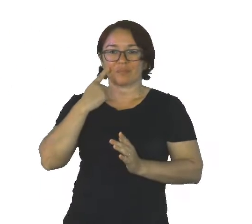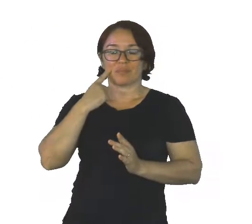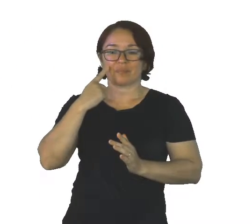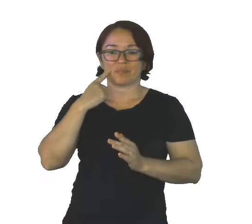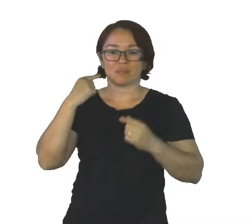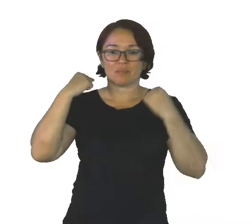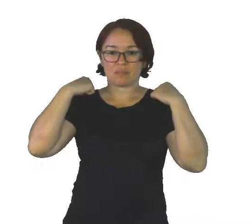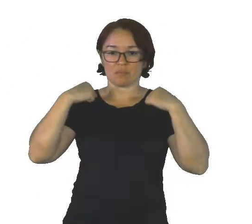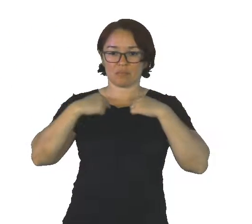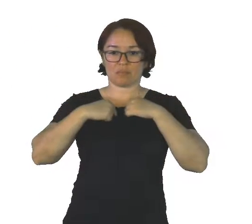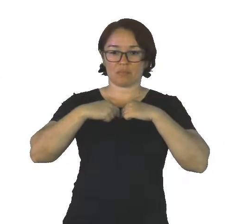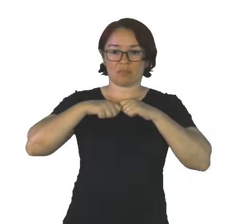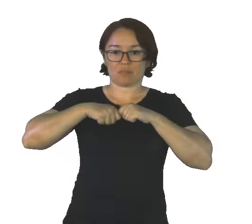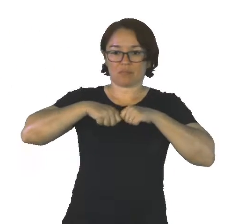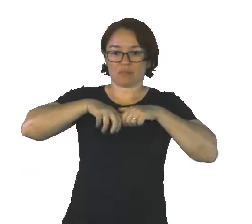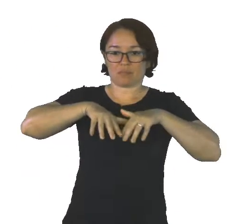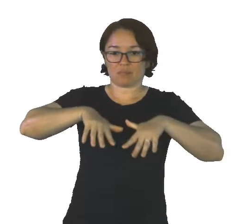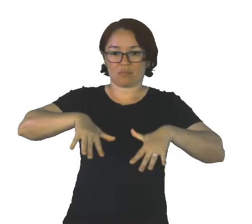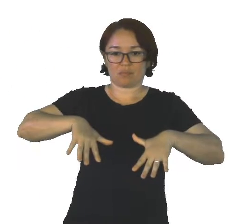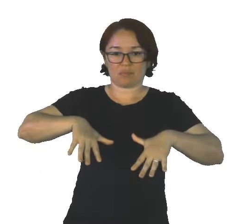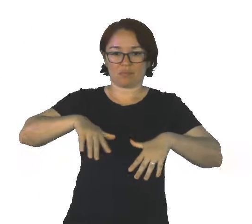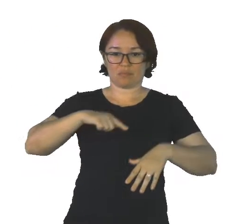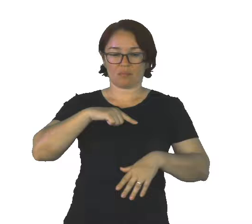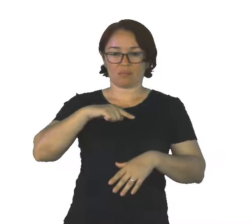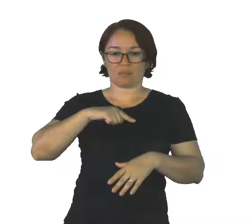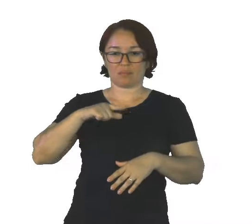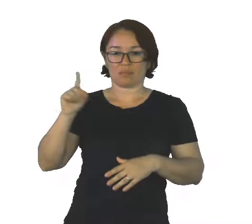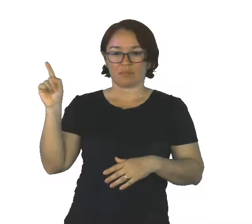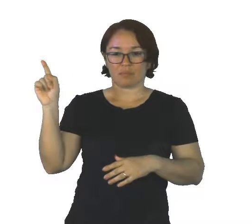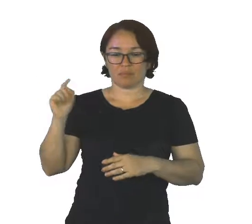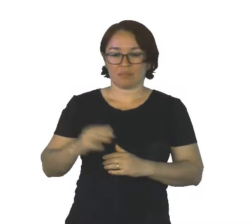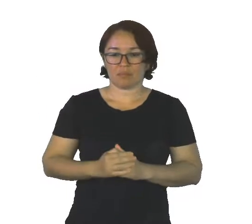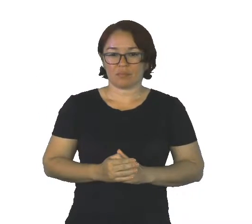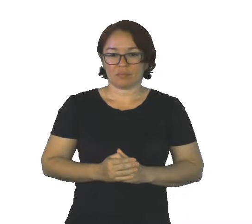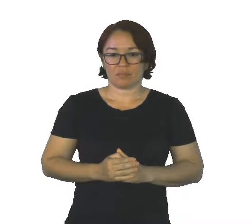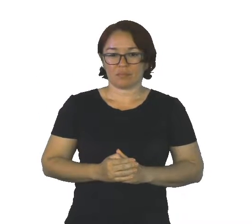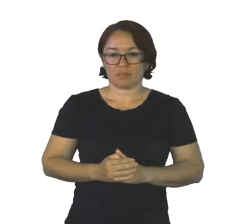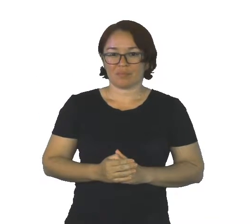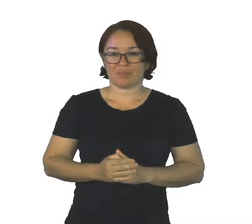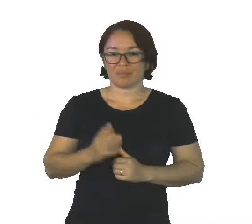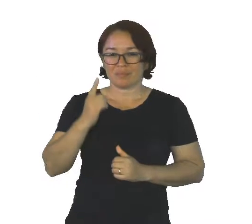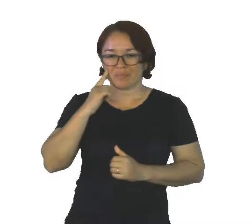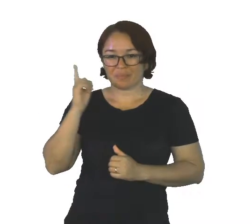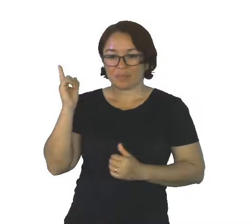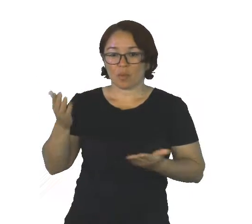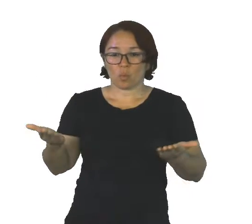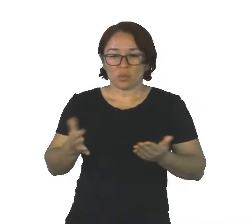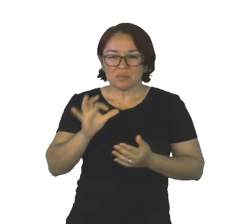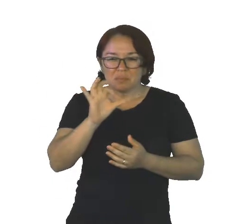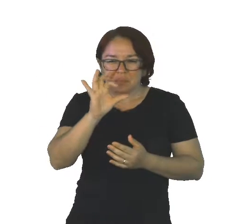nesses rituais. Hoje, eles também são confeccionados com miçangas.